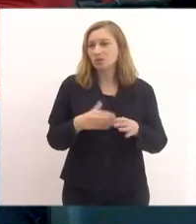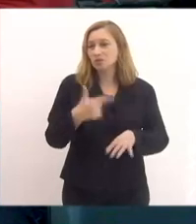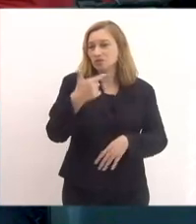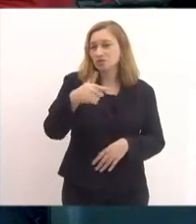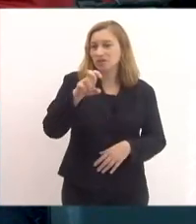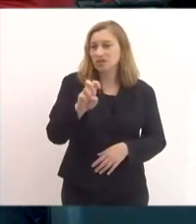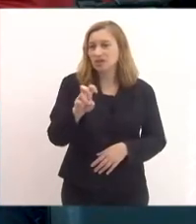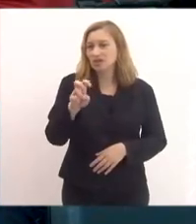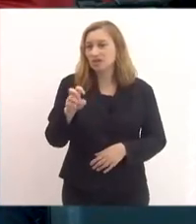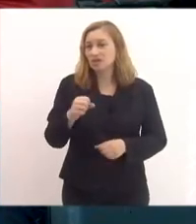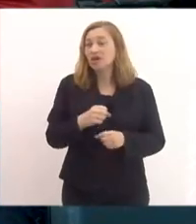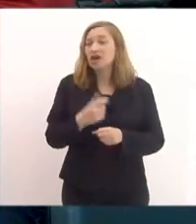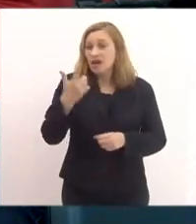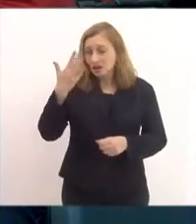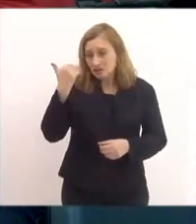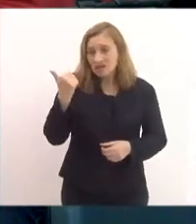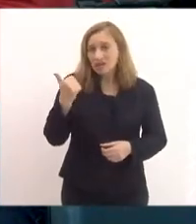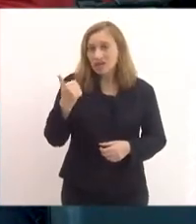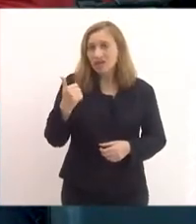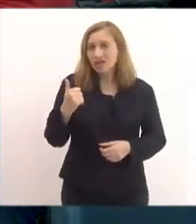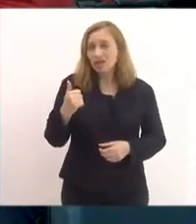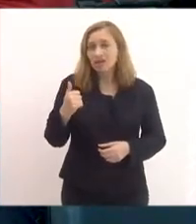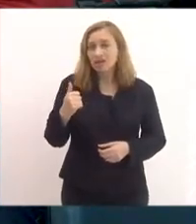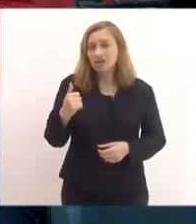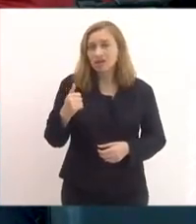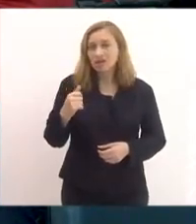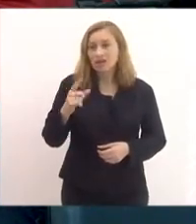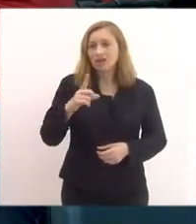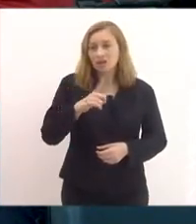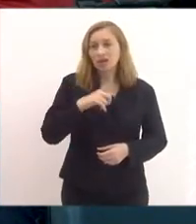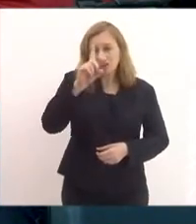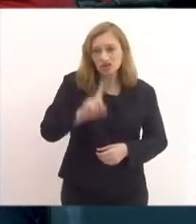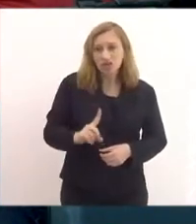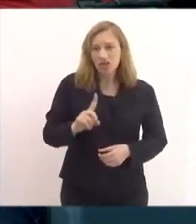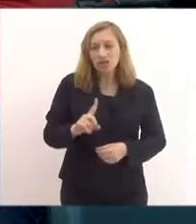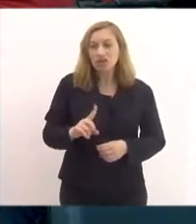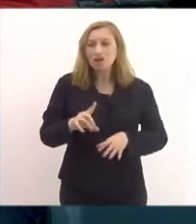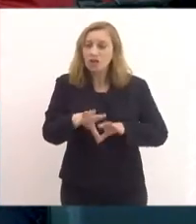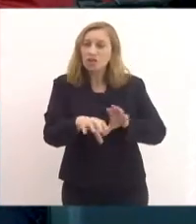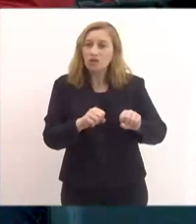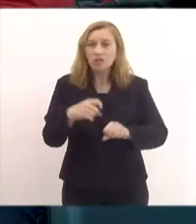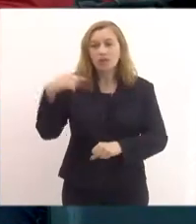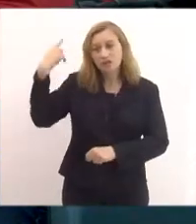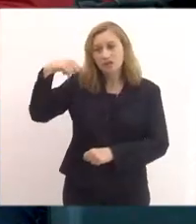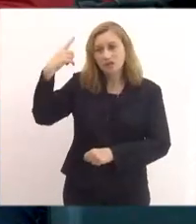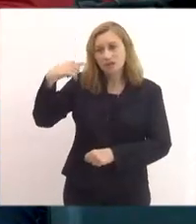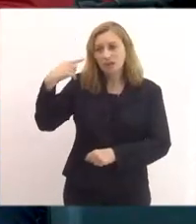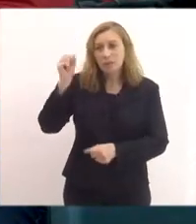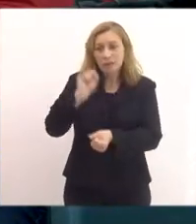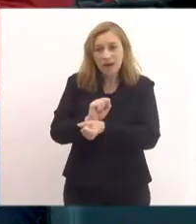que eu tenho meu direito. Estou me formando em direito esse ano e parei para estudar o meu concurso.